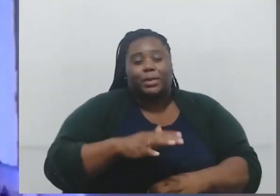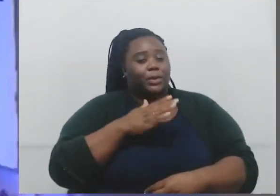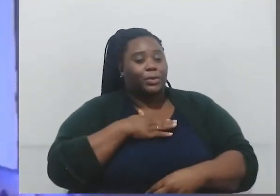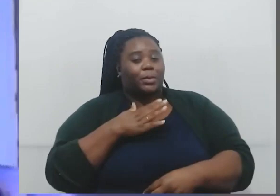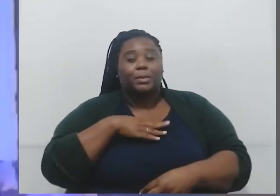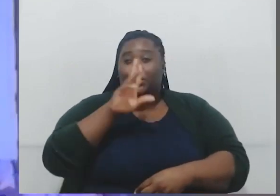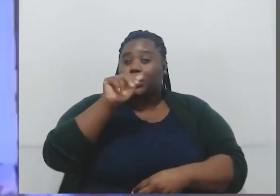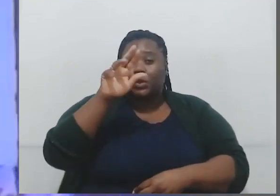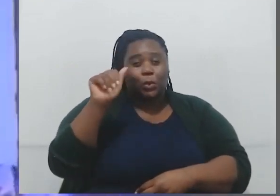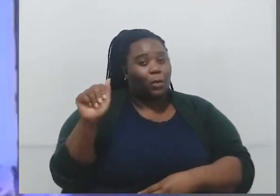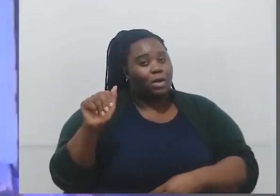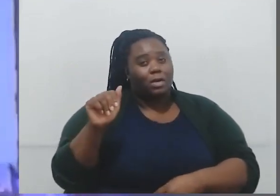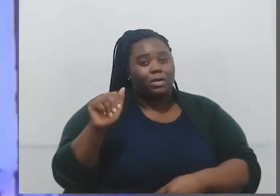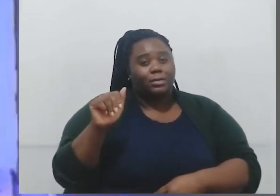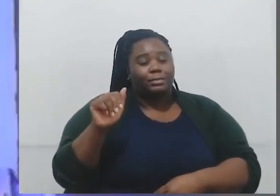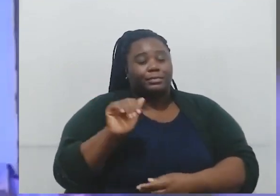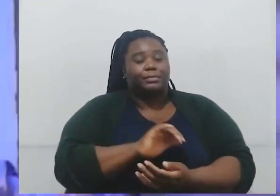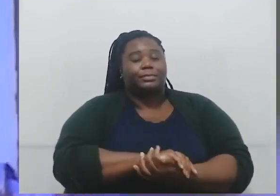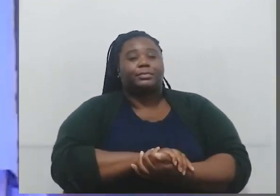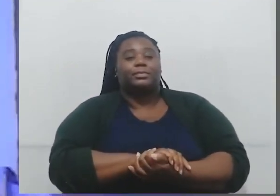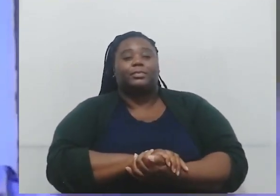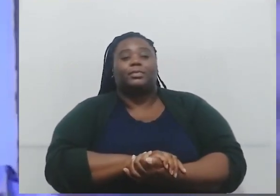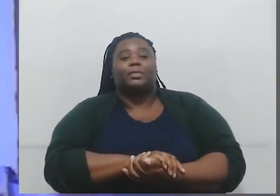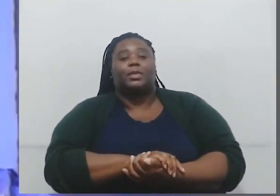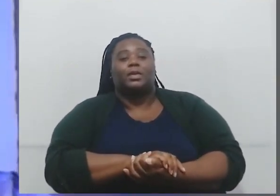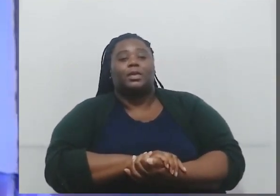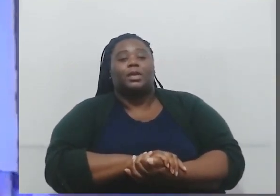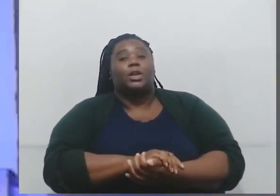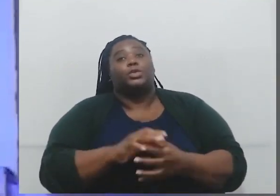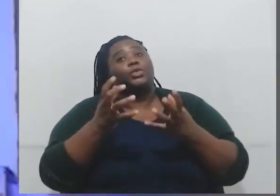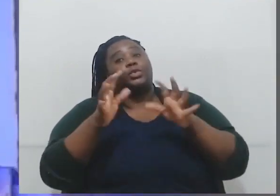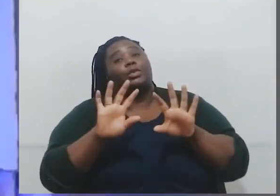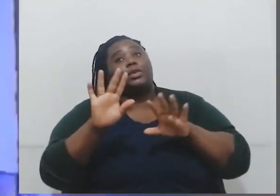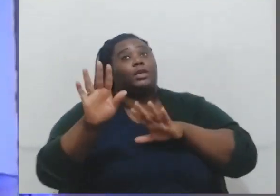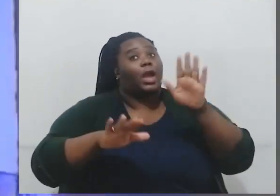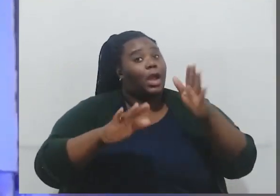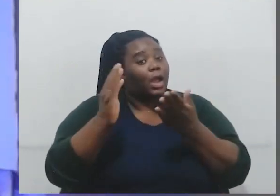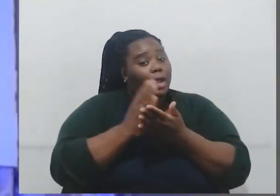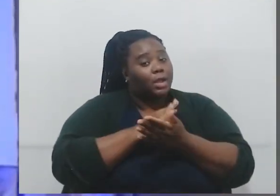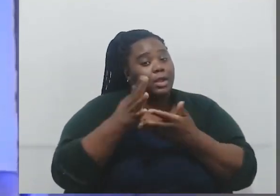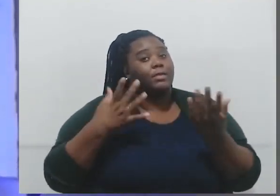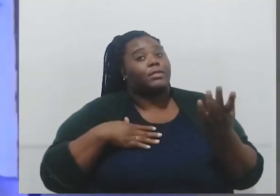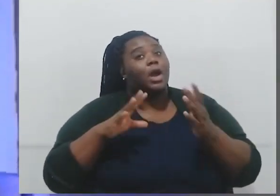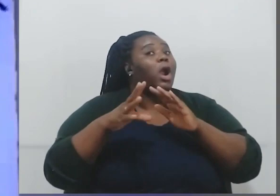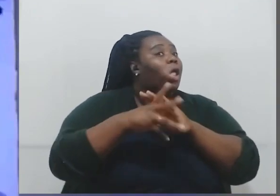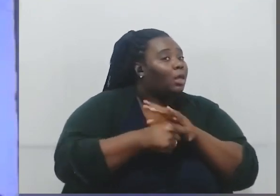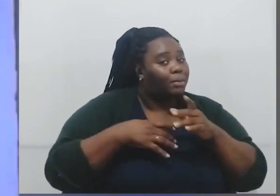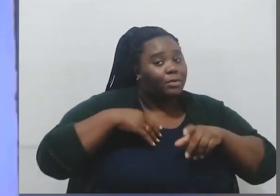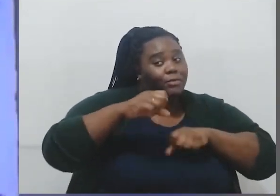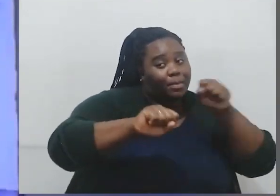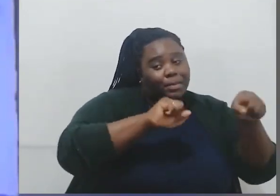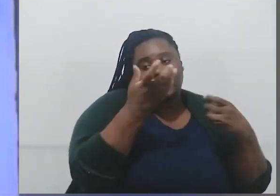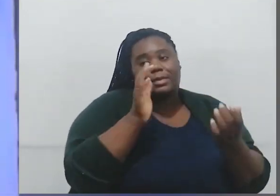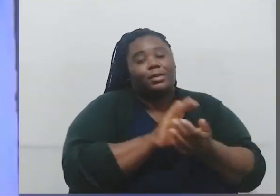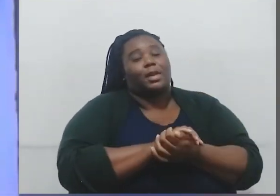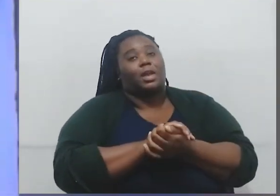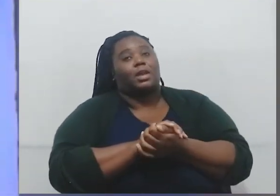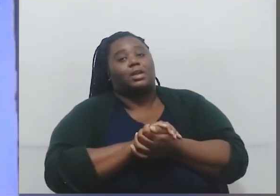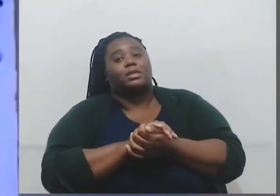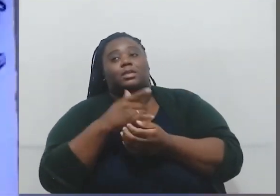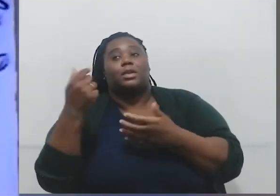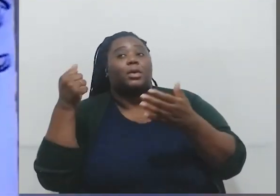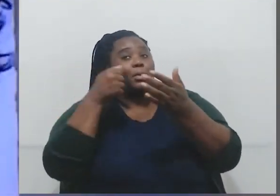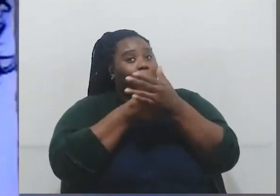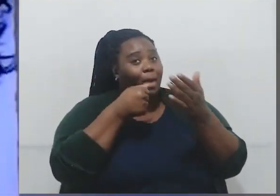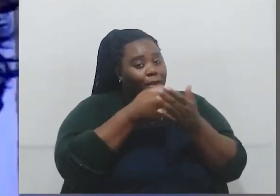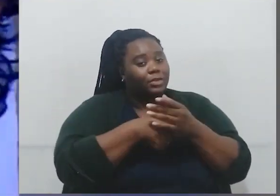Não queria dizer que vez ou outra eu era assaltado, levava a minha bicicleta, levava umas porradas, pneu furava, não tinha dinheiro